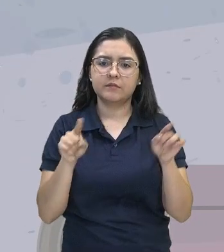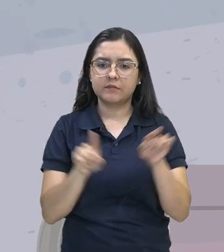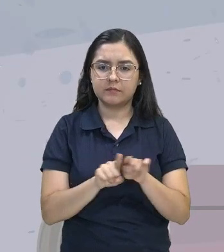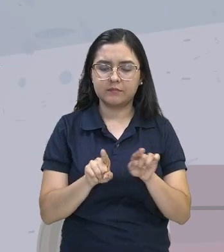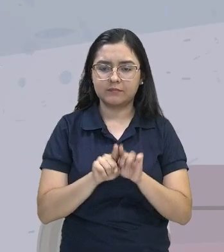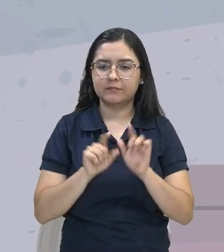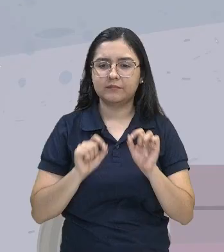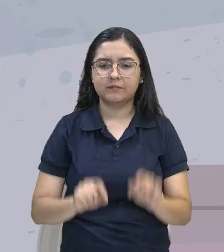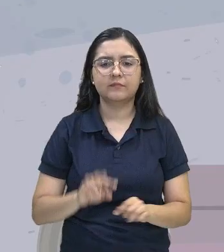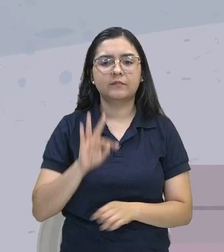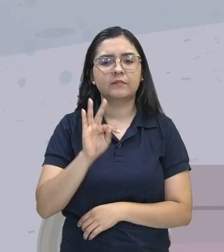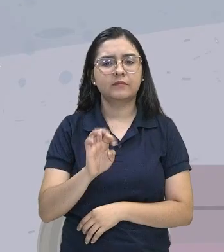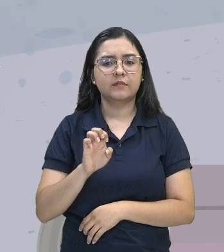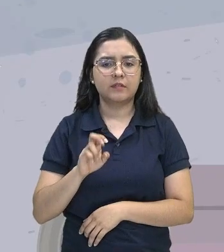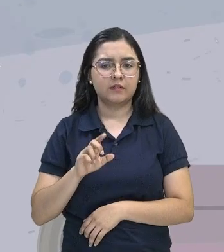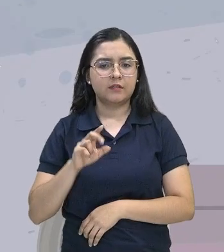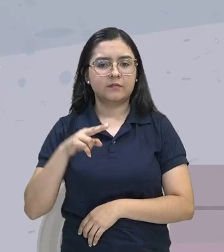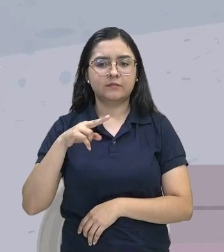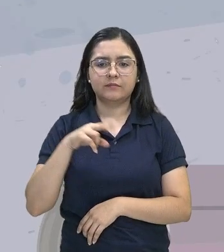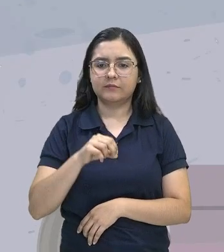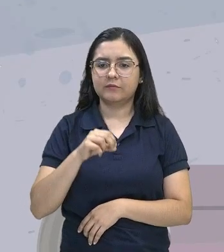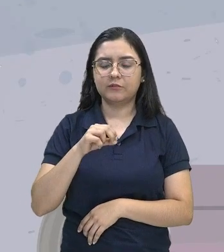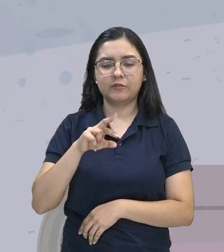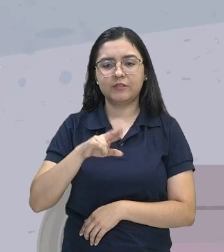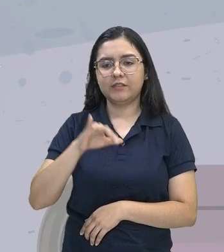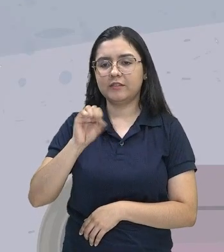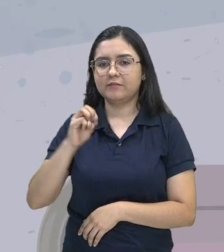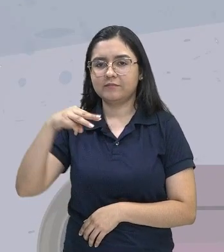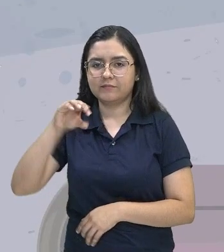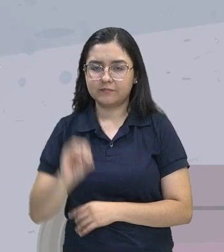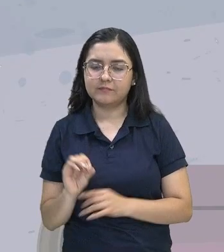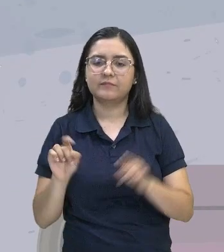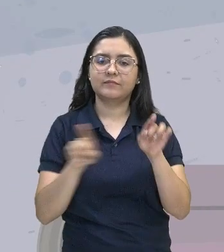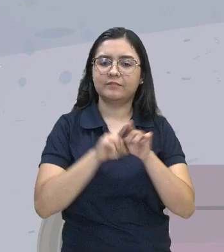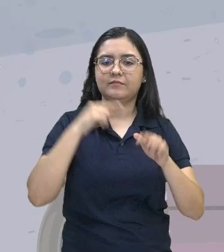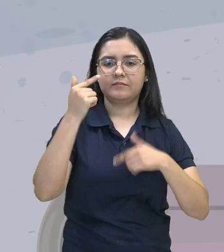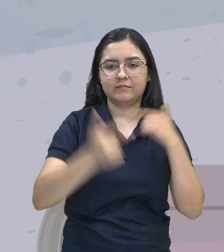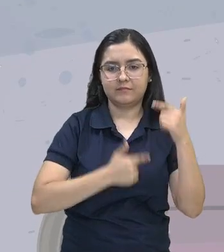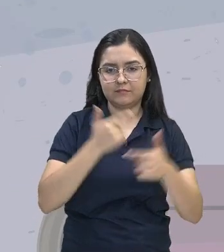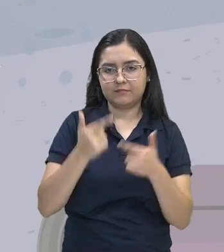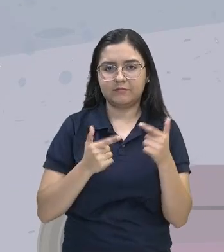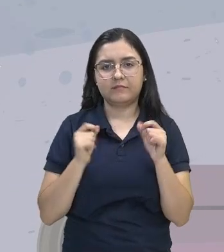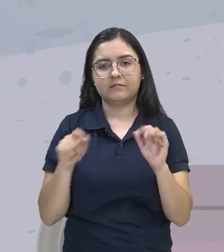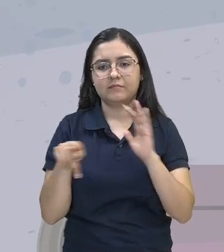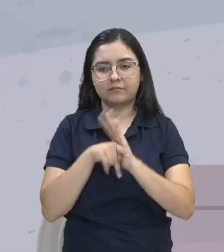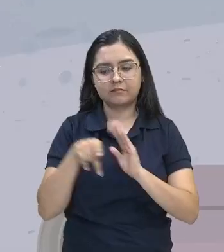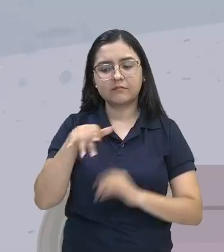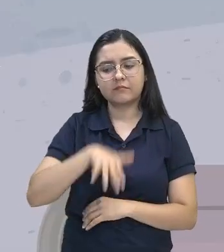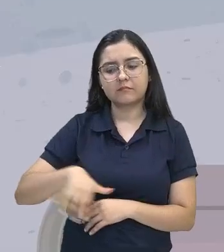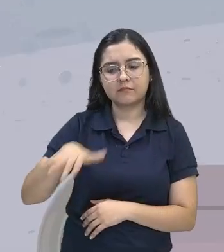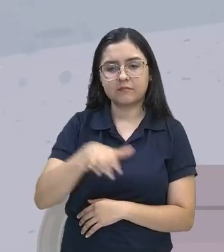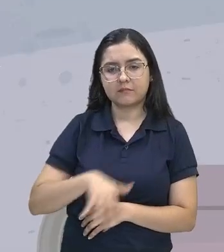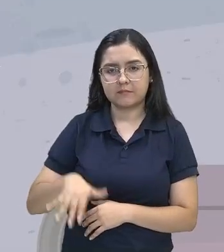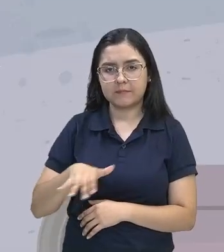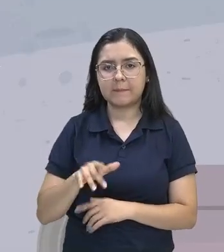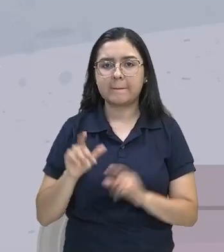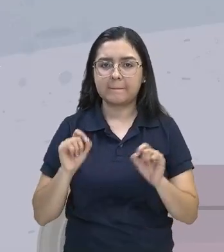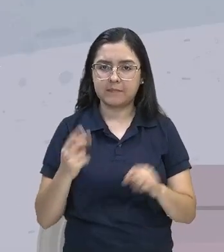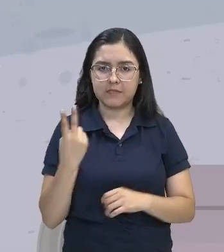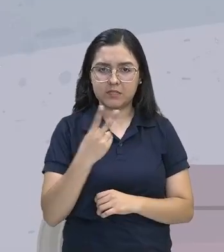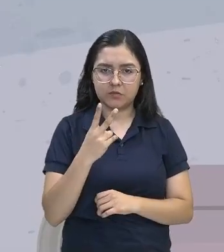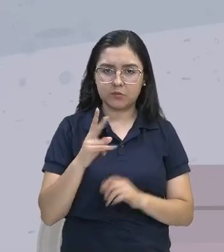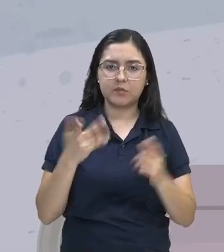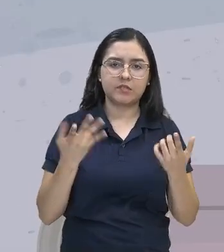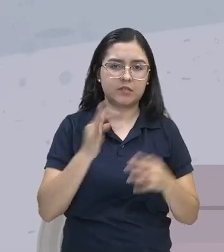Taylorismo, que nada mais é do que a especialização do trabalhador em uma área só. a gente vê que a junção do Fordismo e o